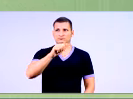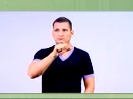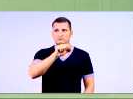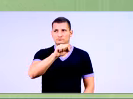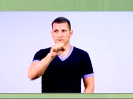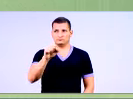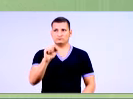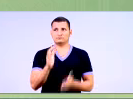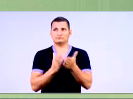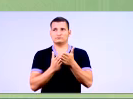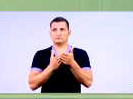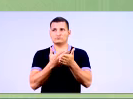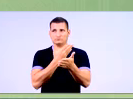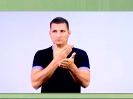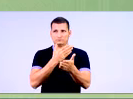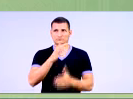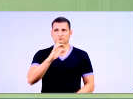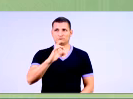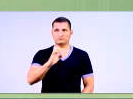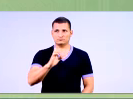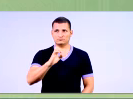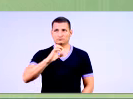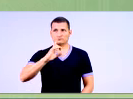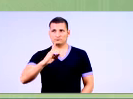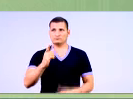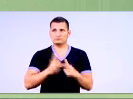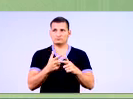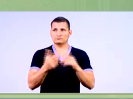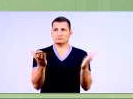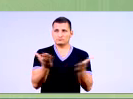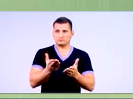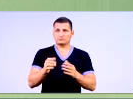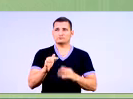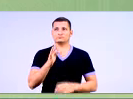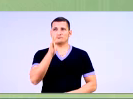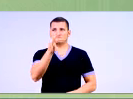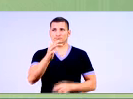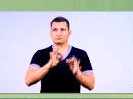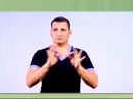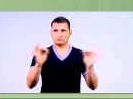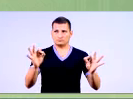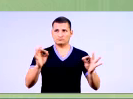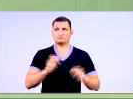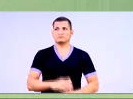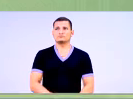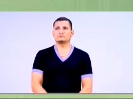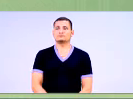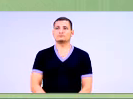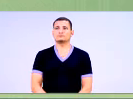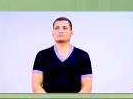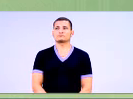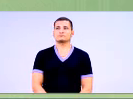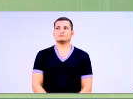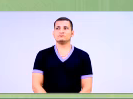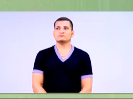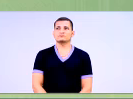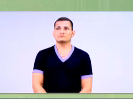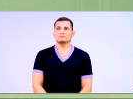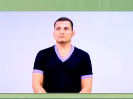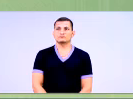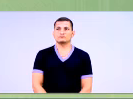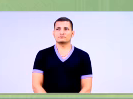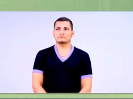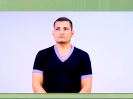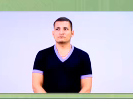porque agora está no futuro. Você passará e repito todo o complemento. All the courses with good grades.